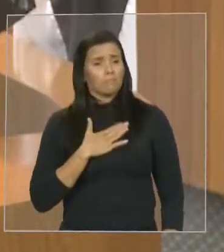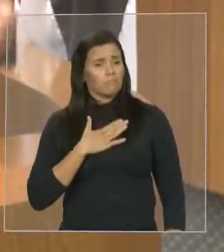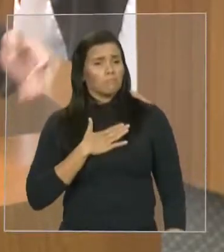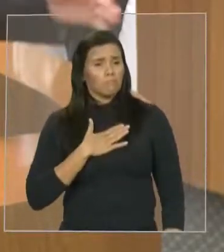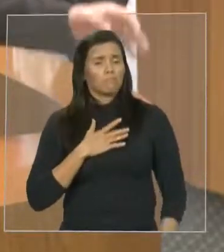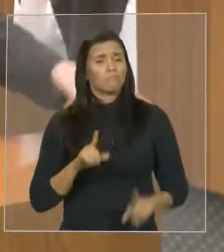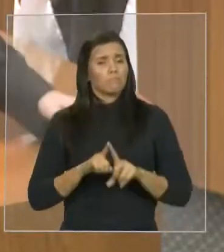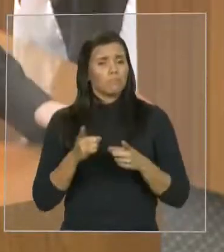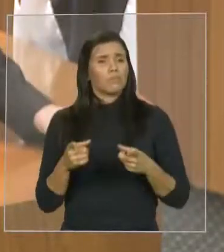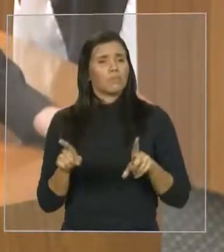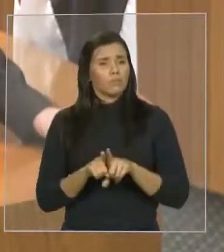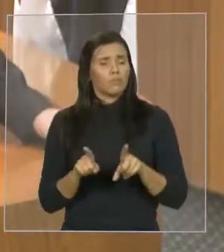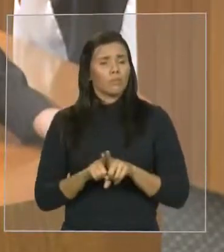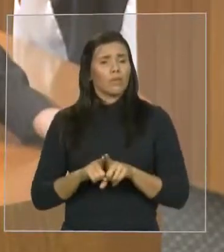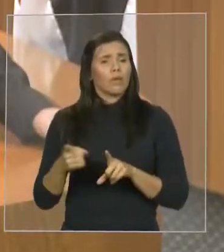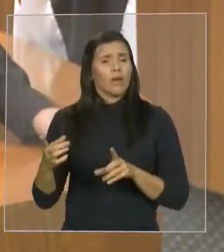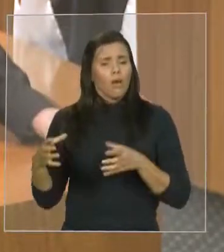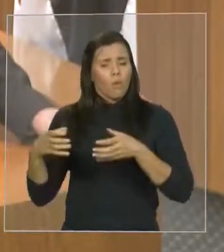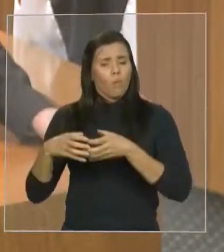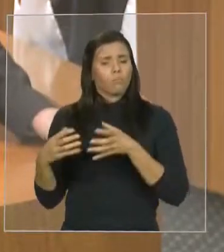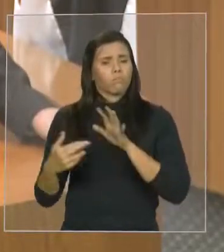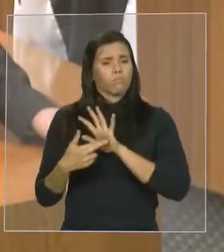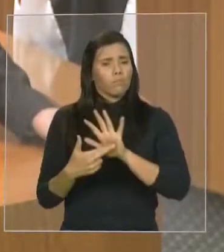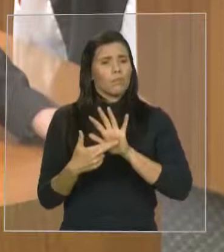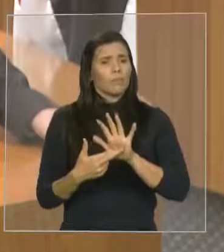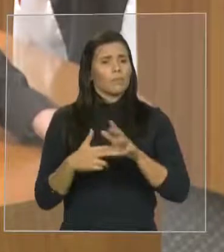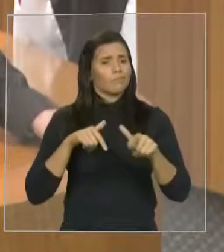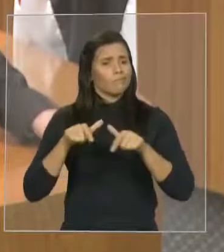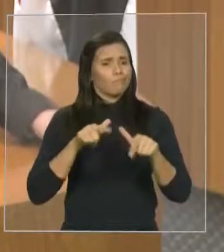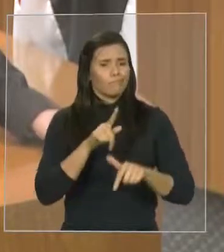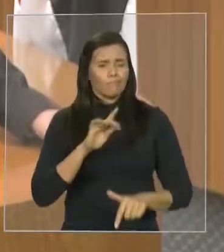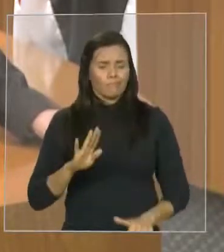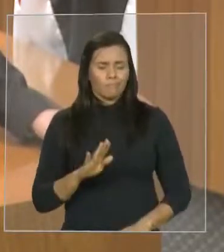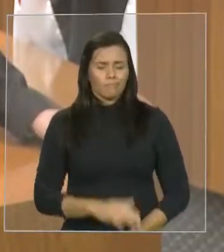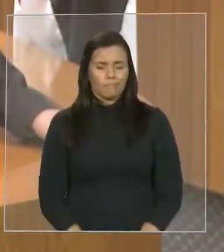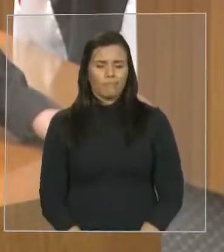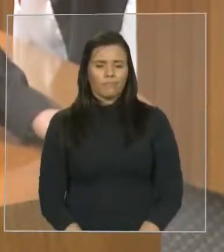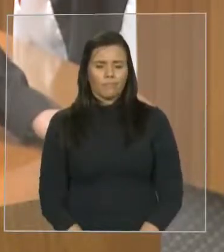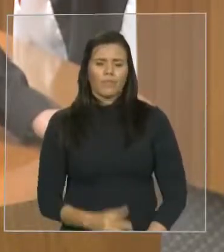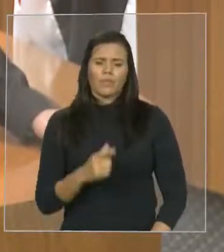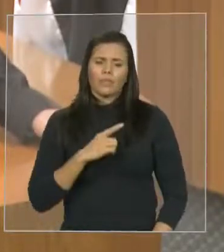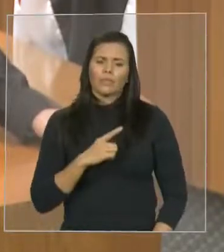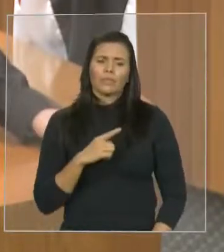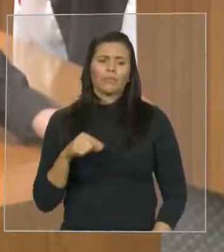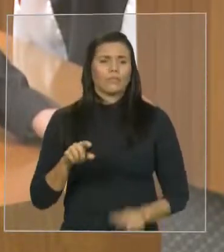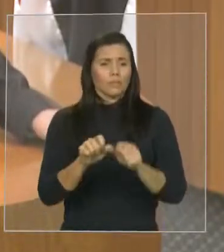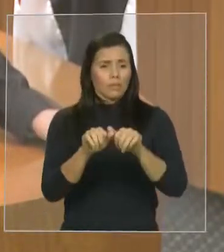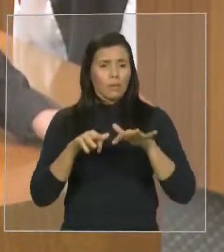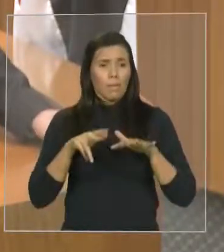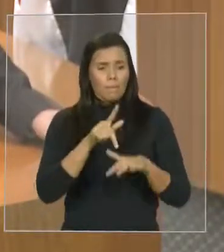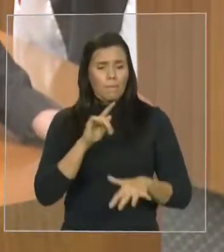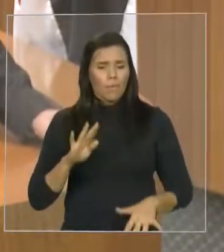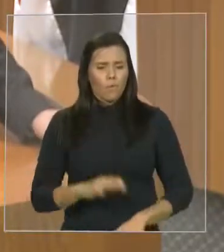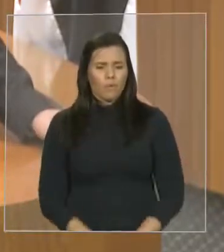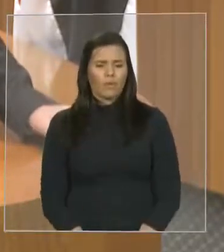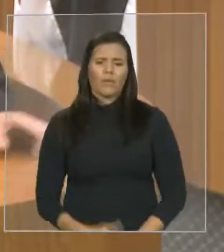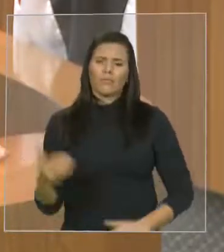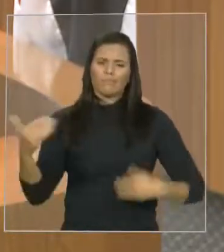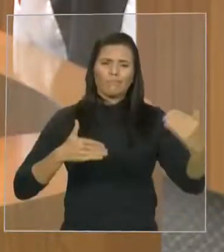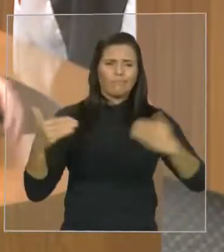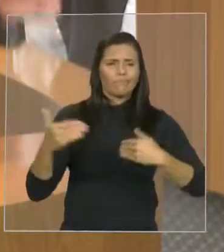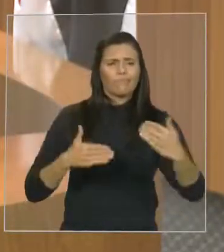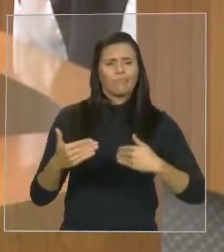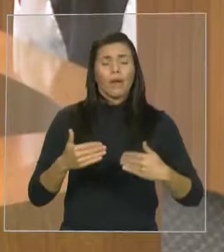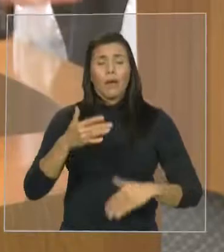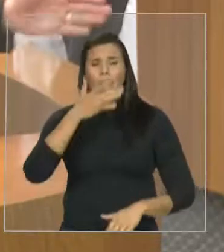Nós tivemos, senhores deputados, nas audiências públicas, mais de 25 representantes de sindicatos e entidades